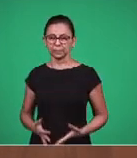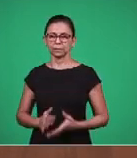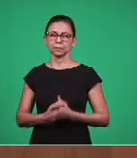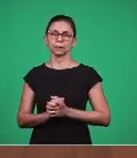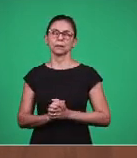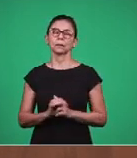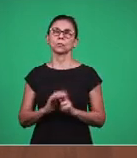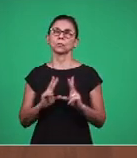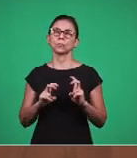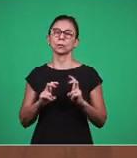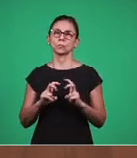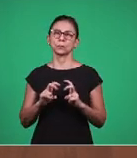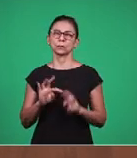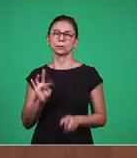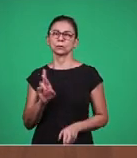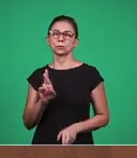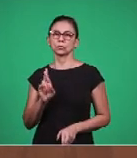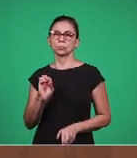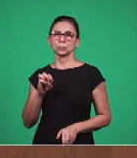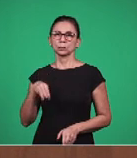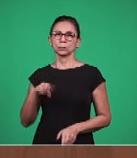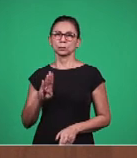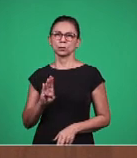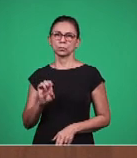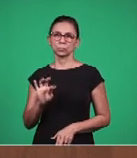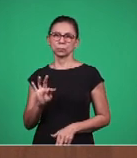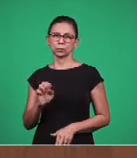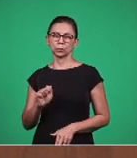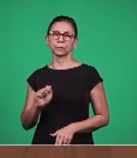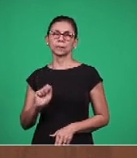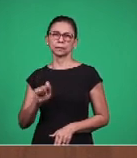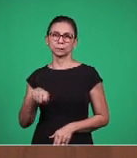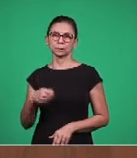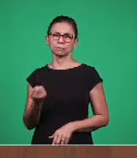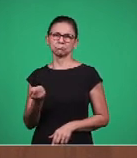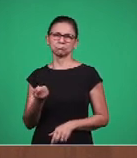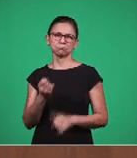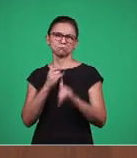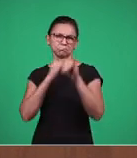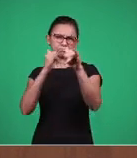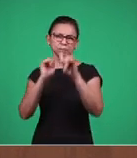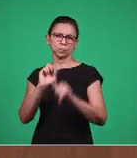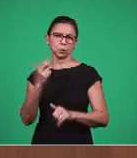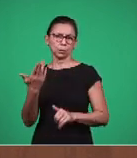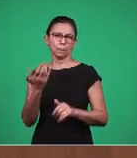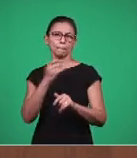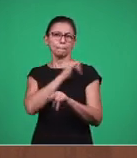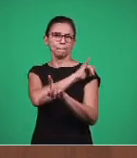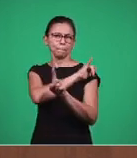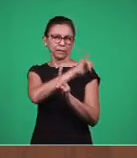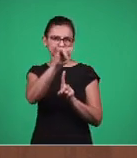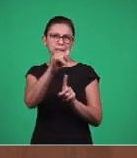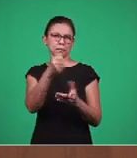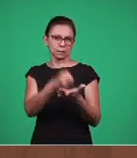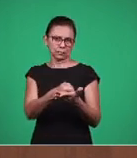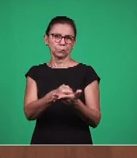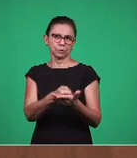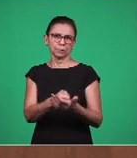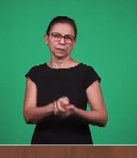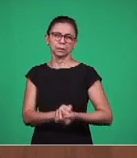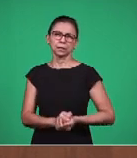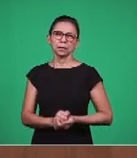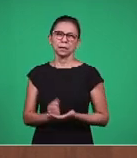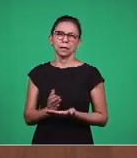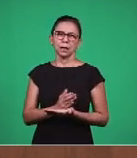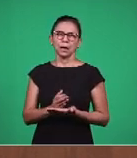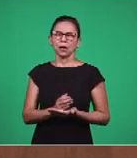Serão avisos, serão sinais, serão juízos. Não ficou muito bem claro para todos os irmãos, mas foi um